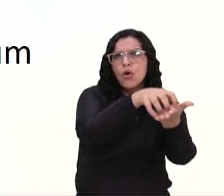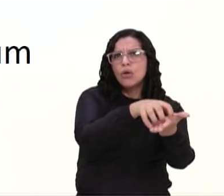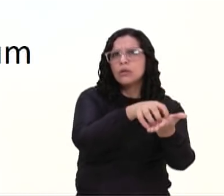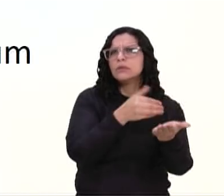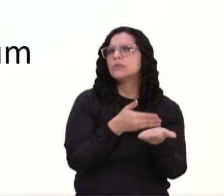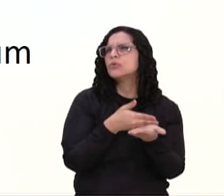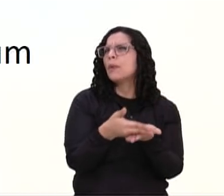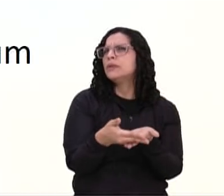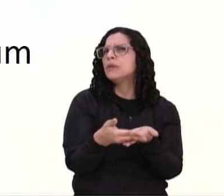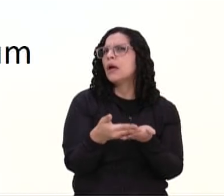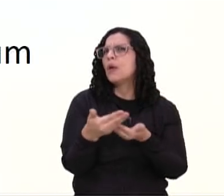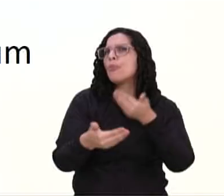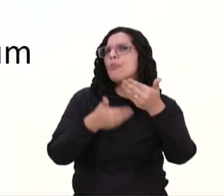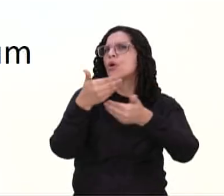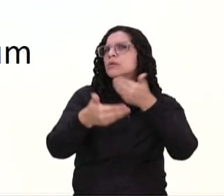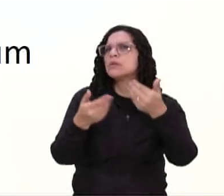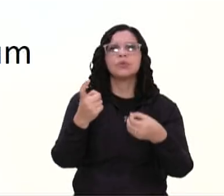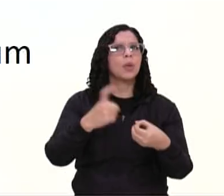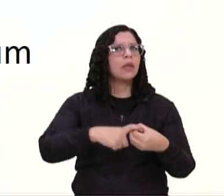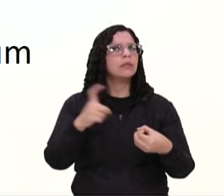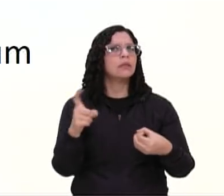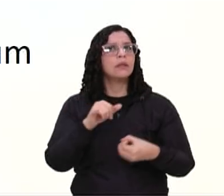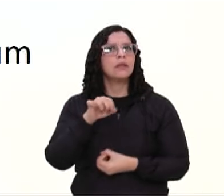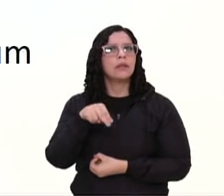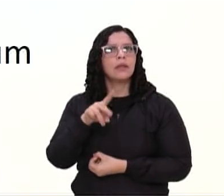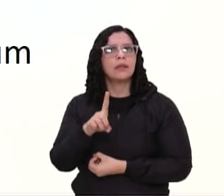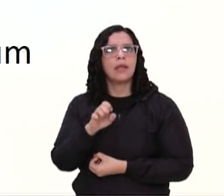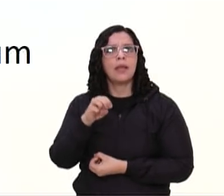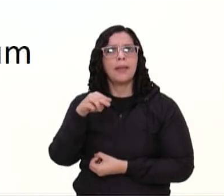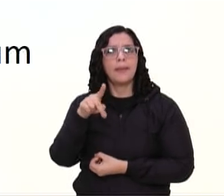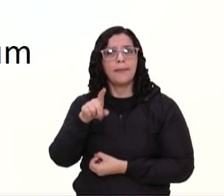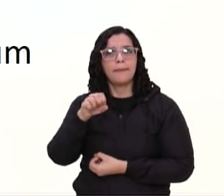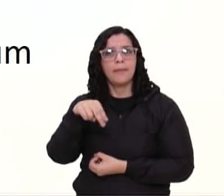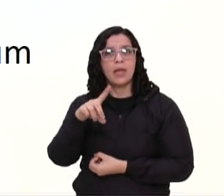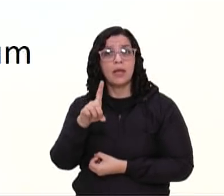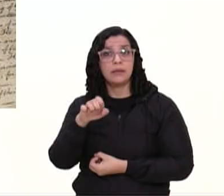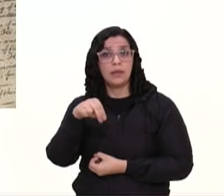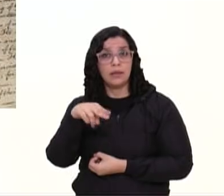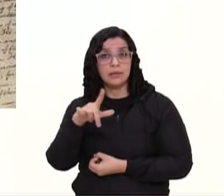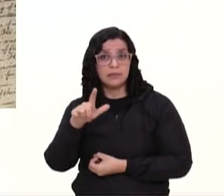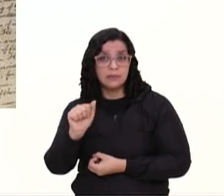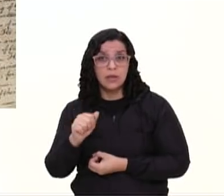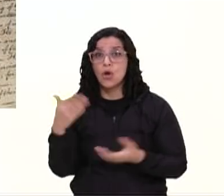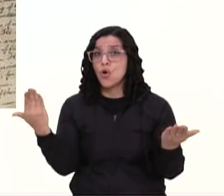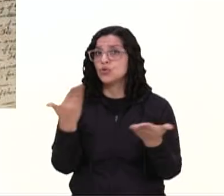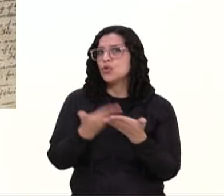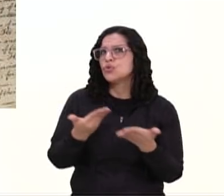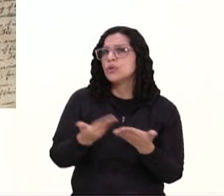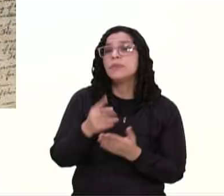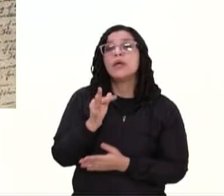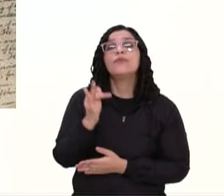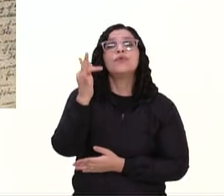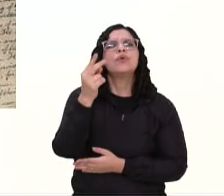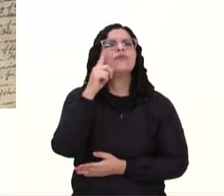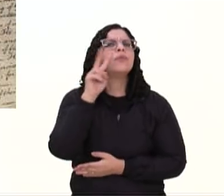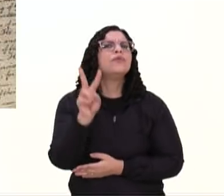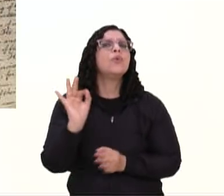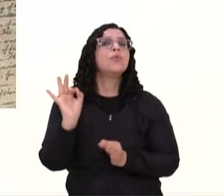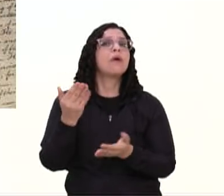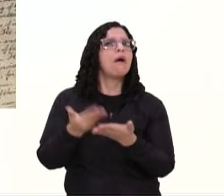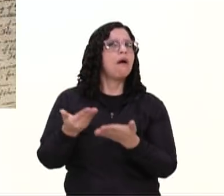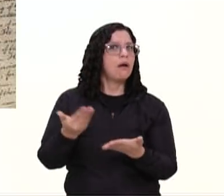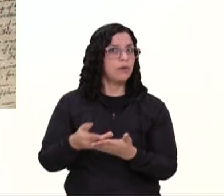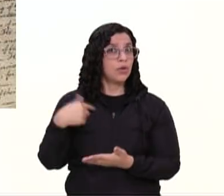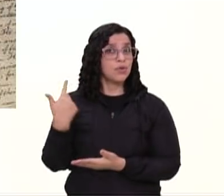um processo de independência. Então, nessa aula nós vimos isso. E o que nós vamos ver na próxima aula?